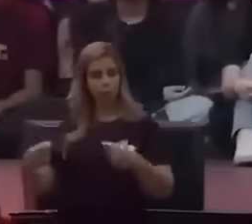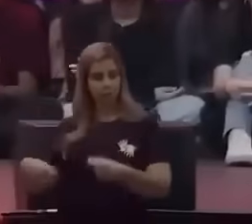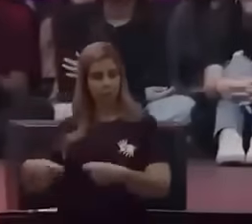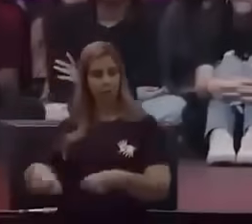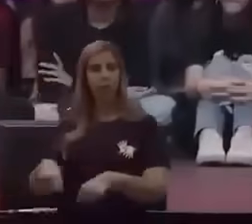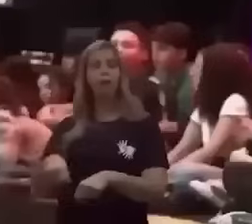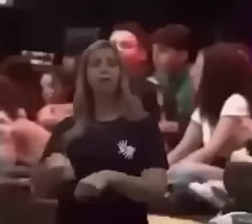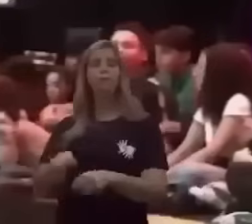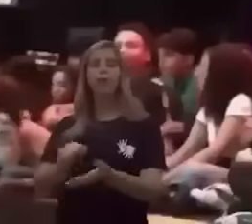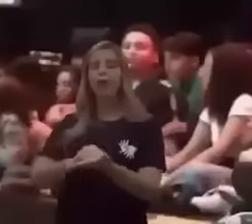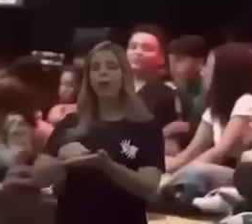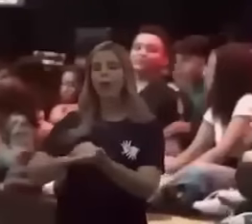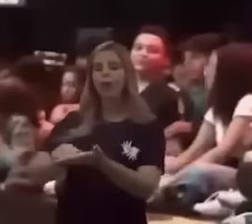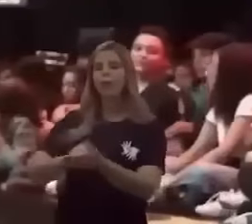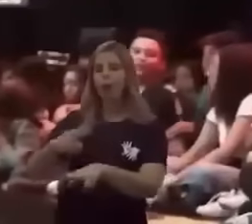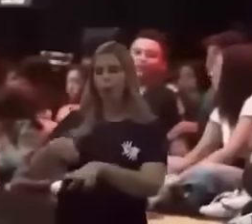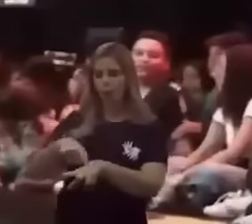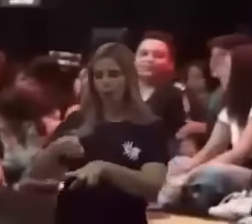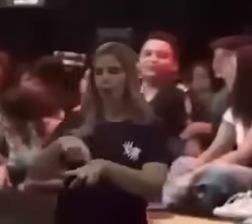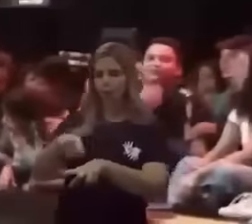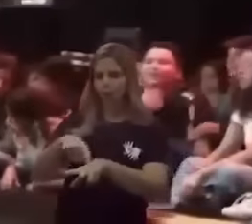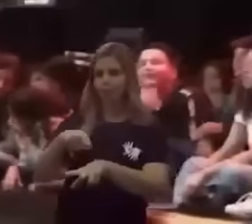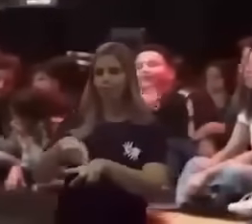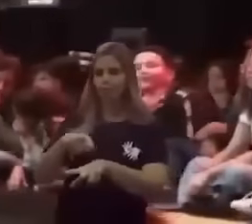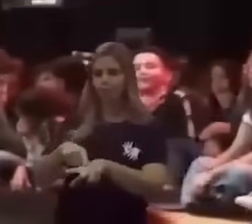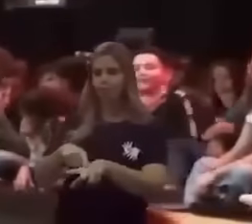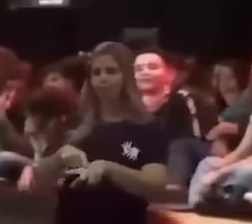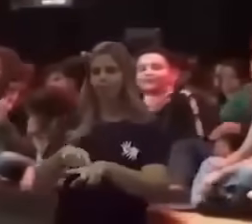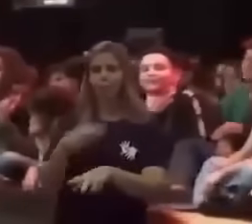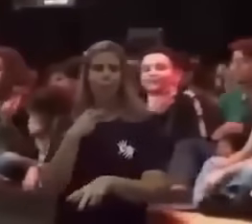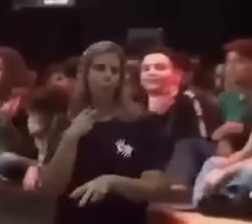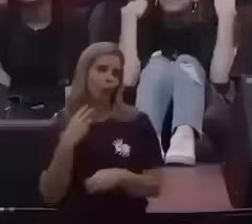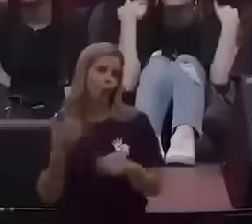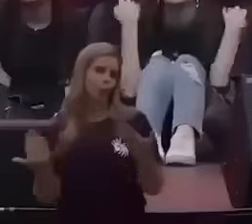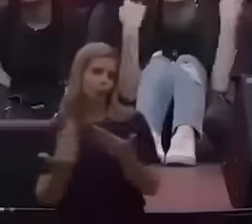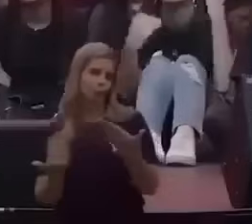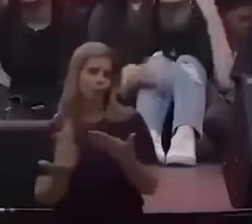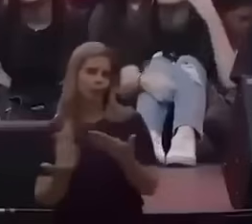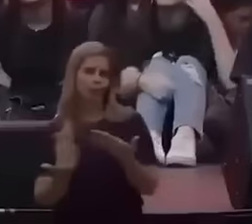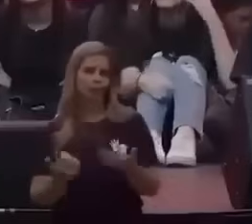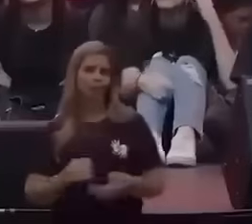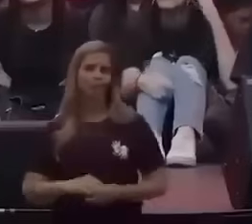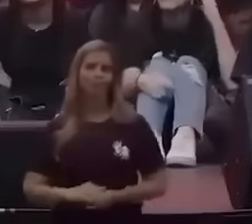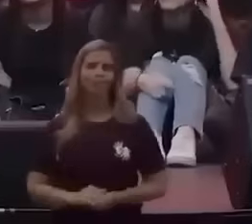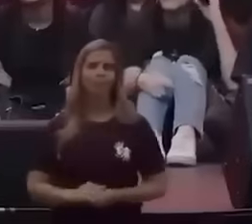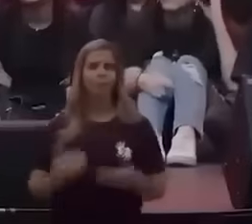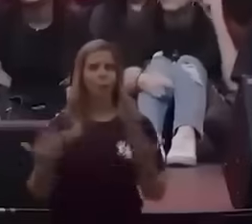porque as mesas eram baixas, não dá para esconder os pés como as nossas mesas de hoje.